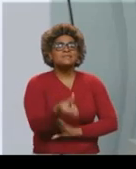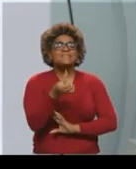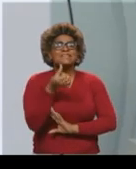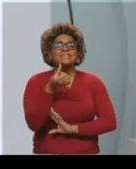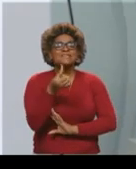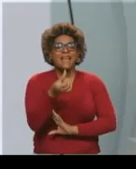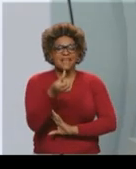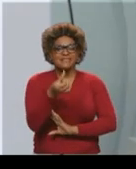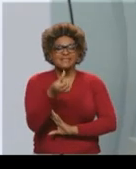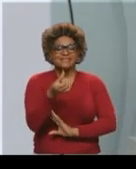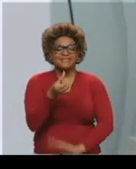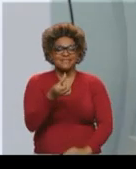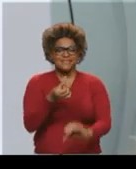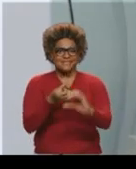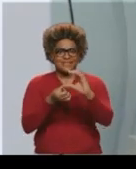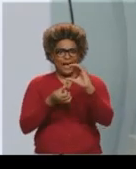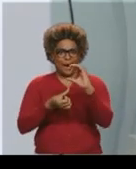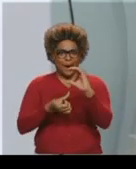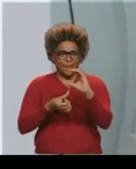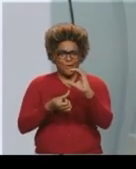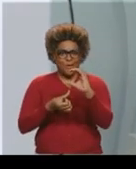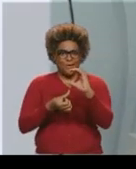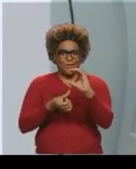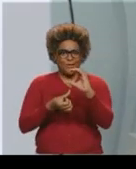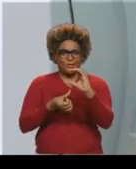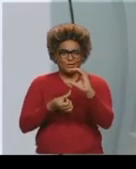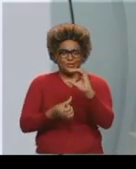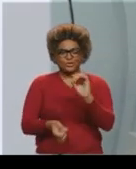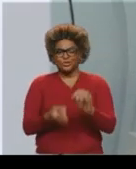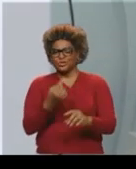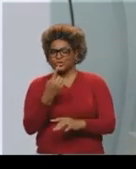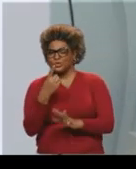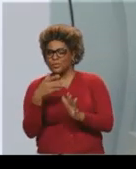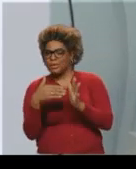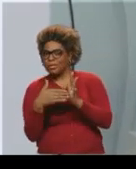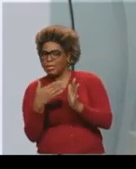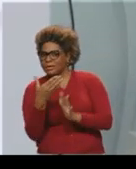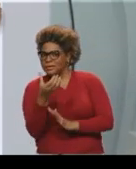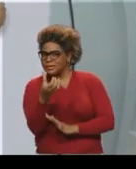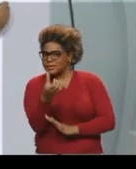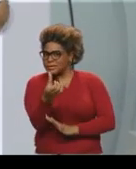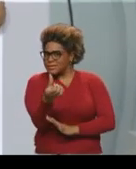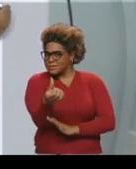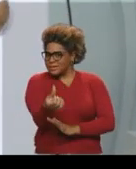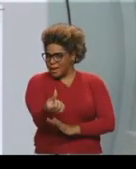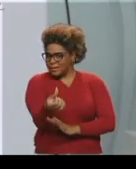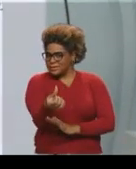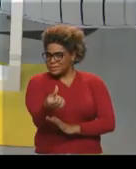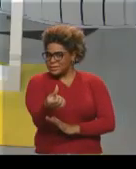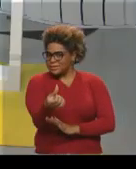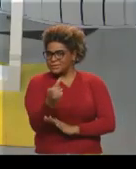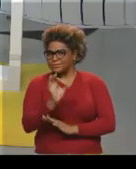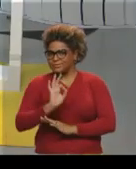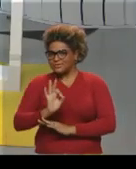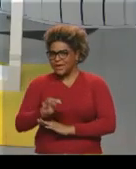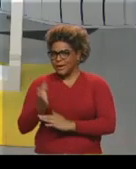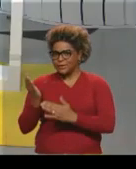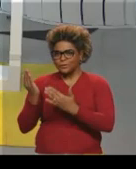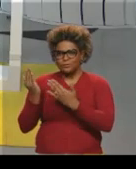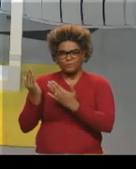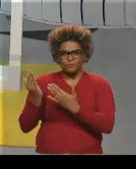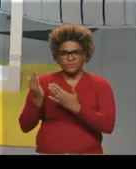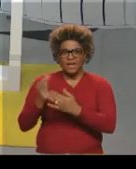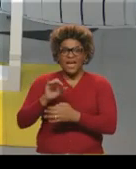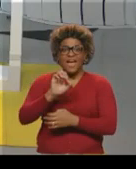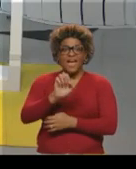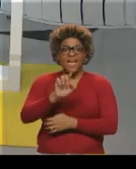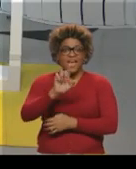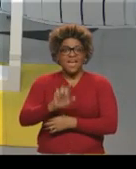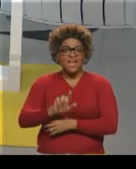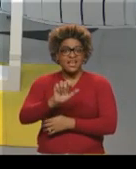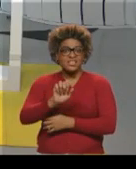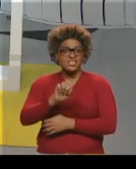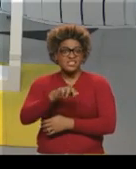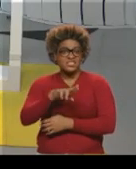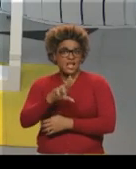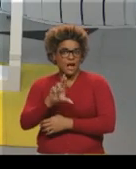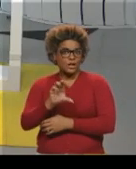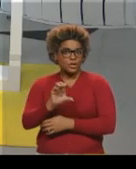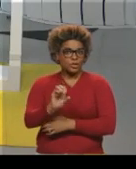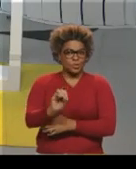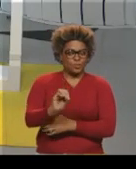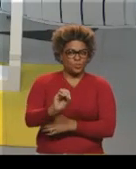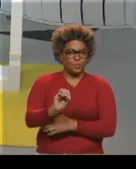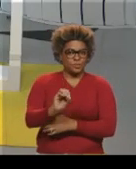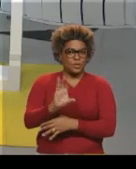1, 2, 3, 4, 5, 6. Hexano. Então, só tem